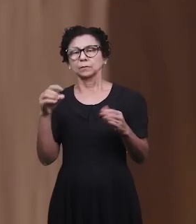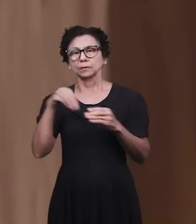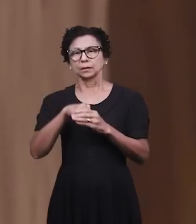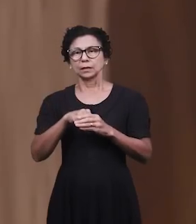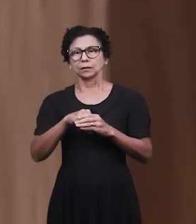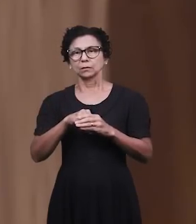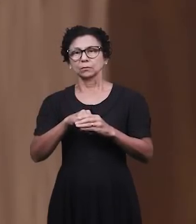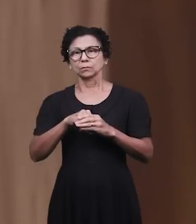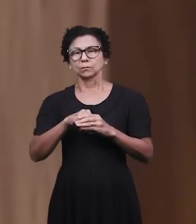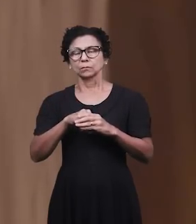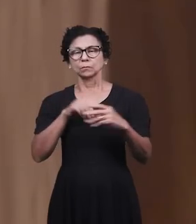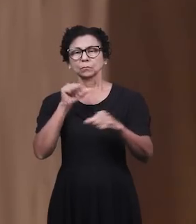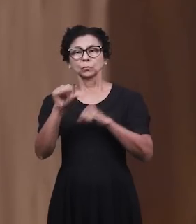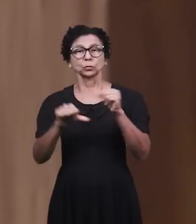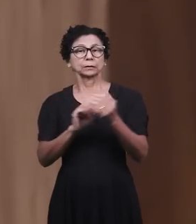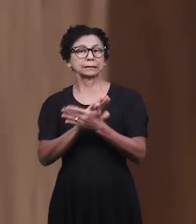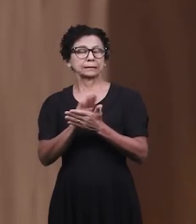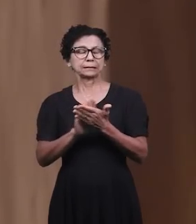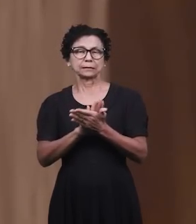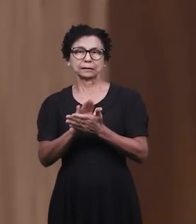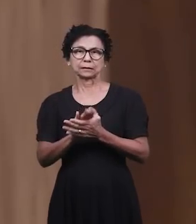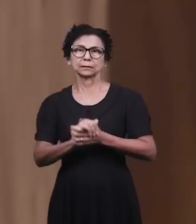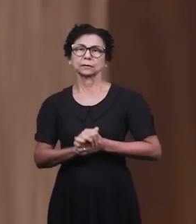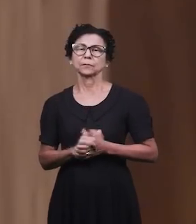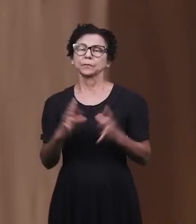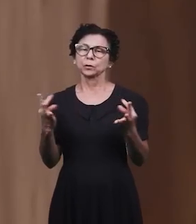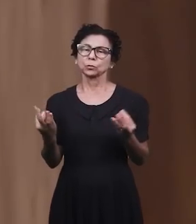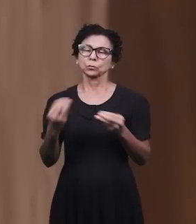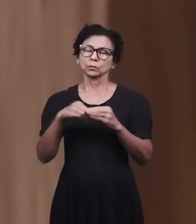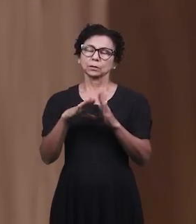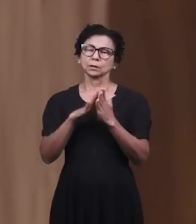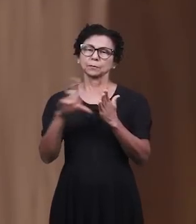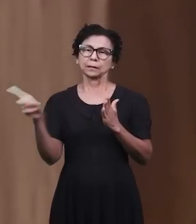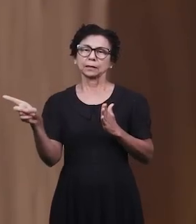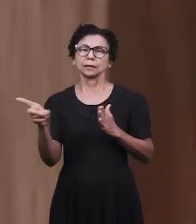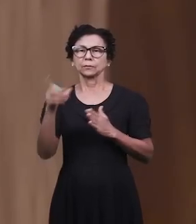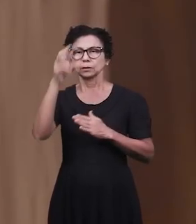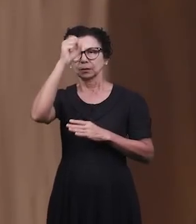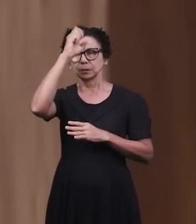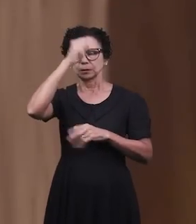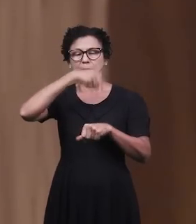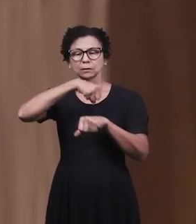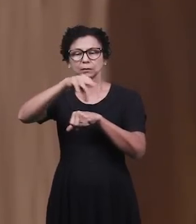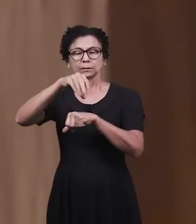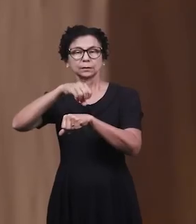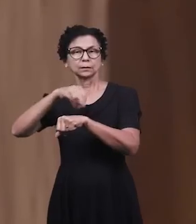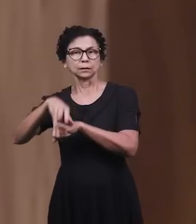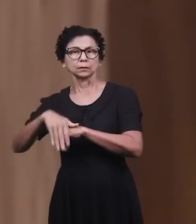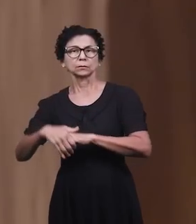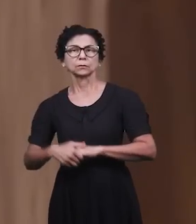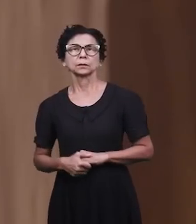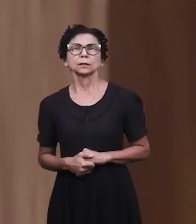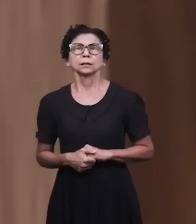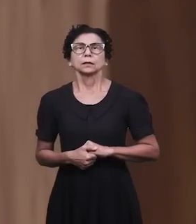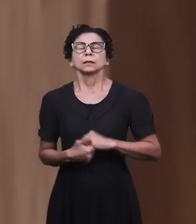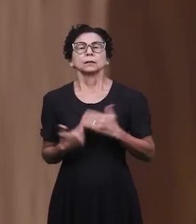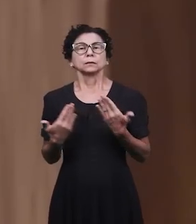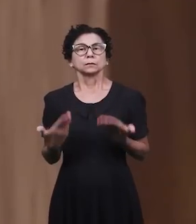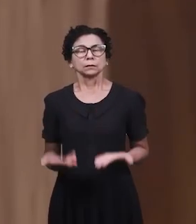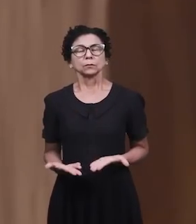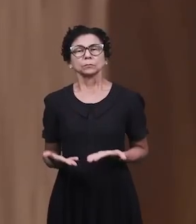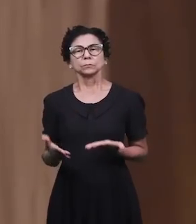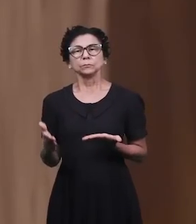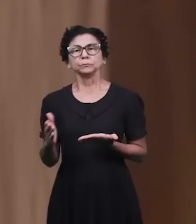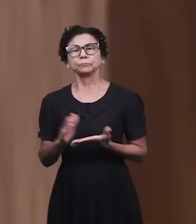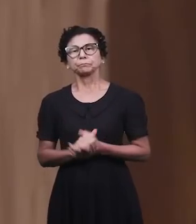vivemos aquilo que está na palavra de Deus e ensinamos aquilo que nela está escrito. Então por isso, talvez eu tenha sido bastante enfático nesse sentido aí,